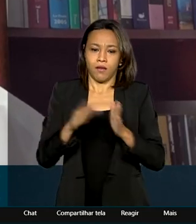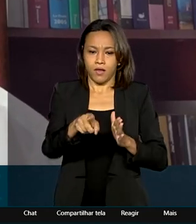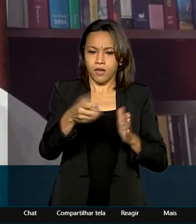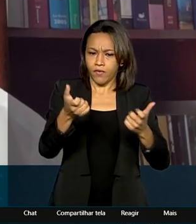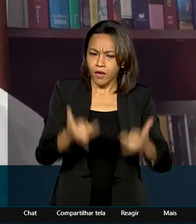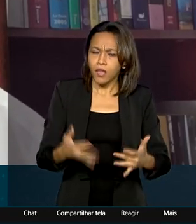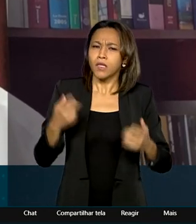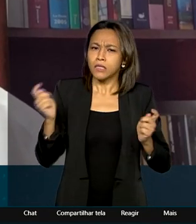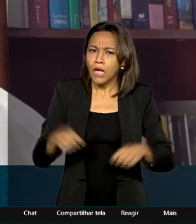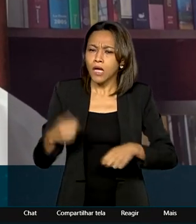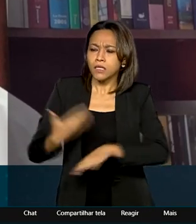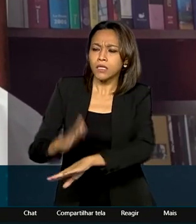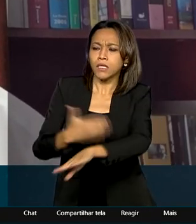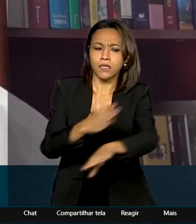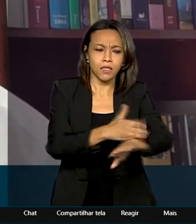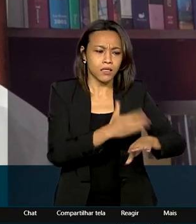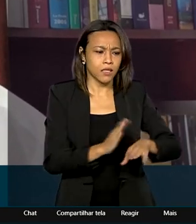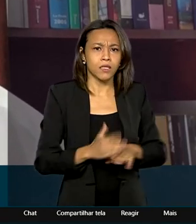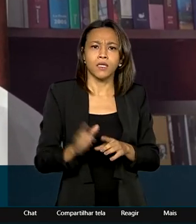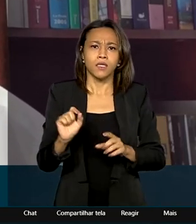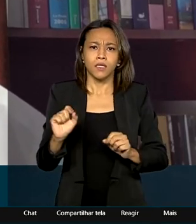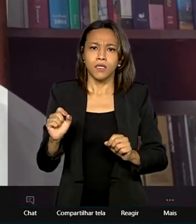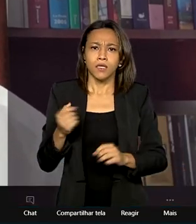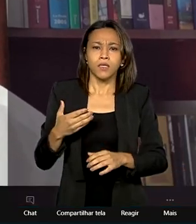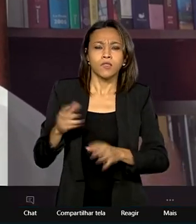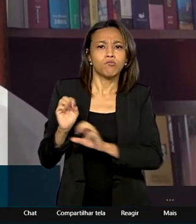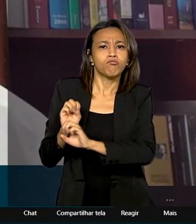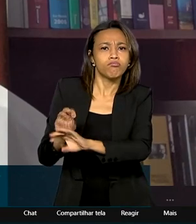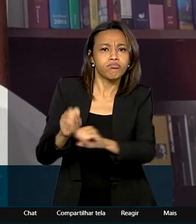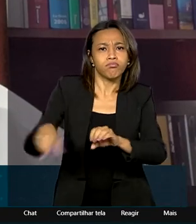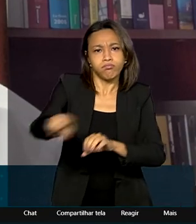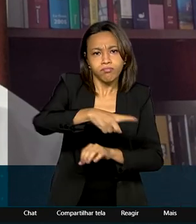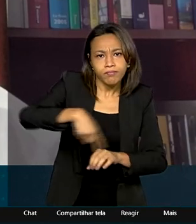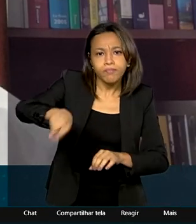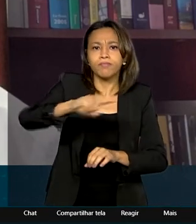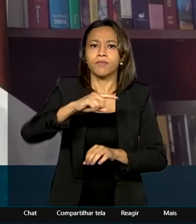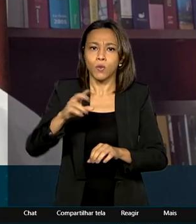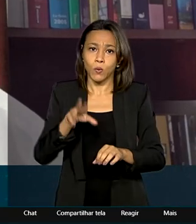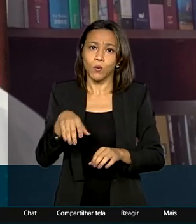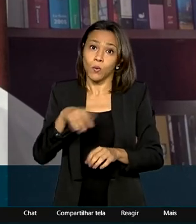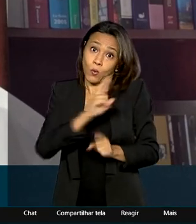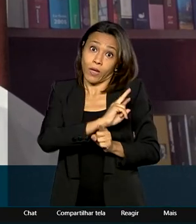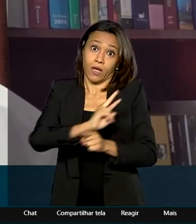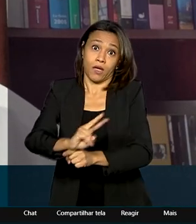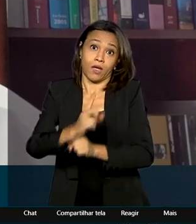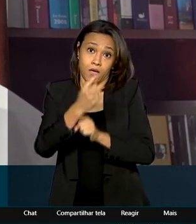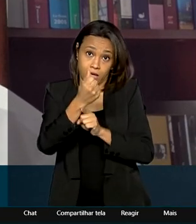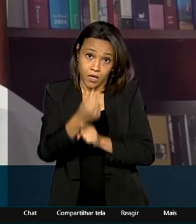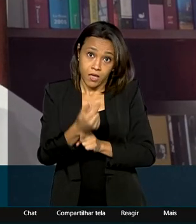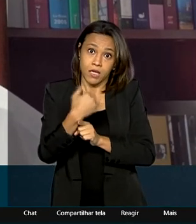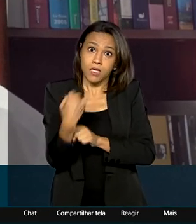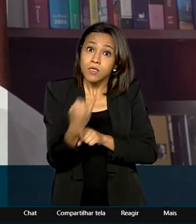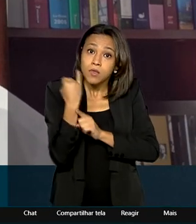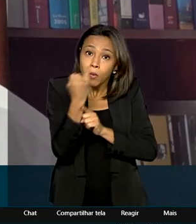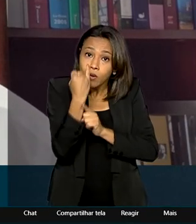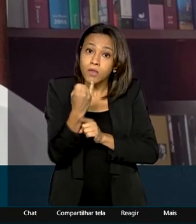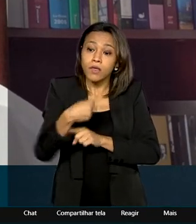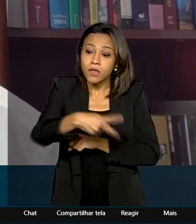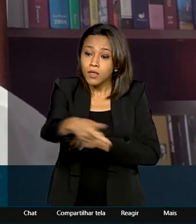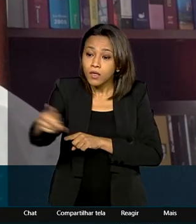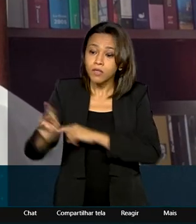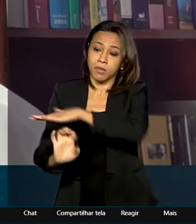treinamento, da capacitação financeira, através do crédito tão necessário para o micro e pequena empresa